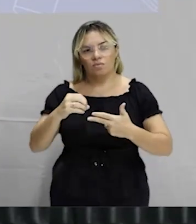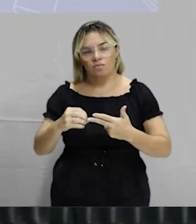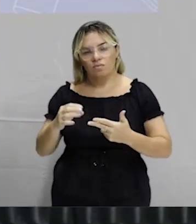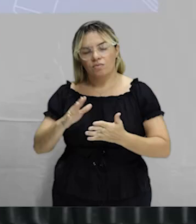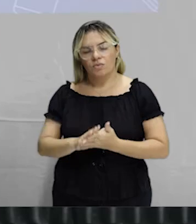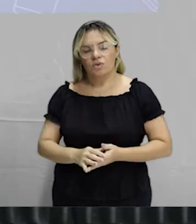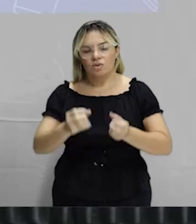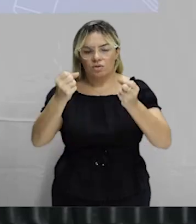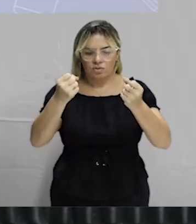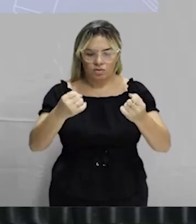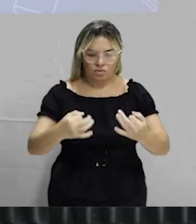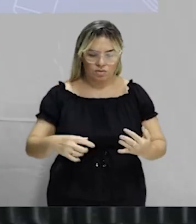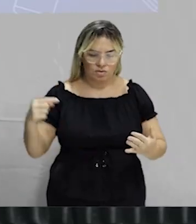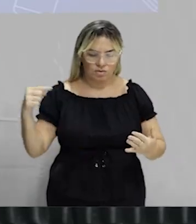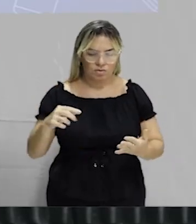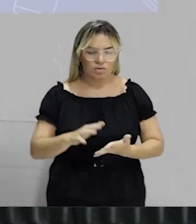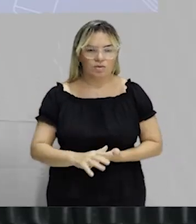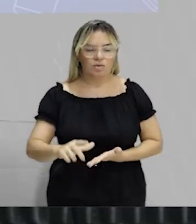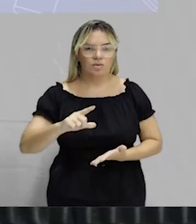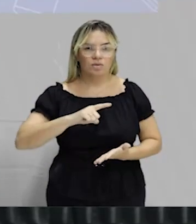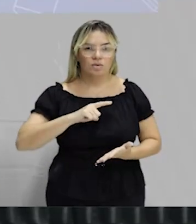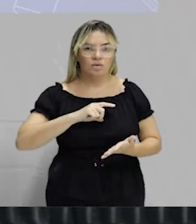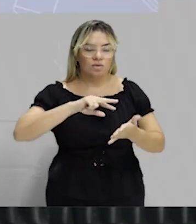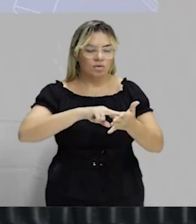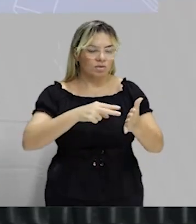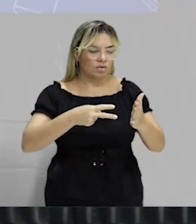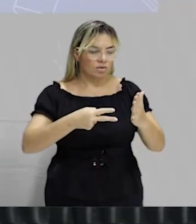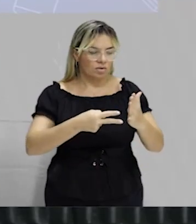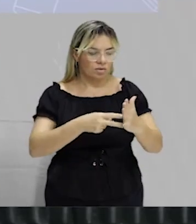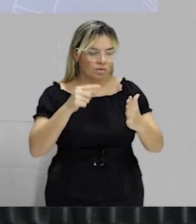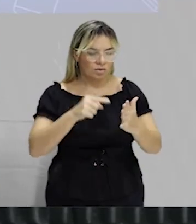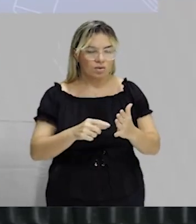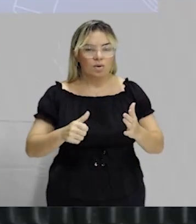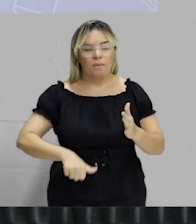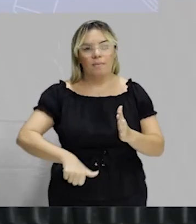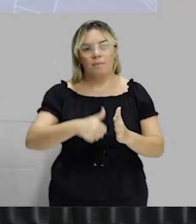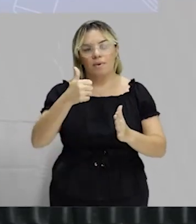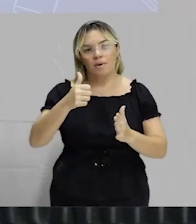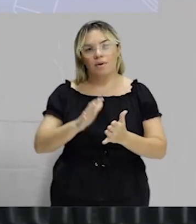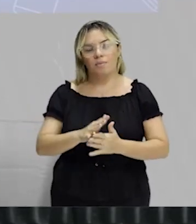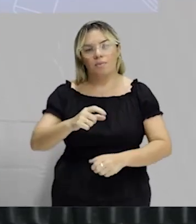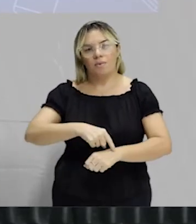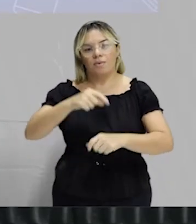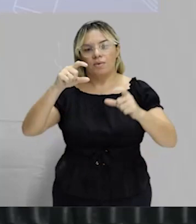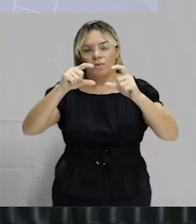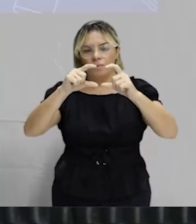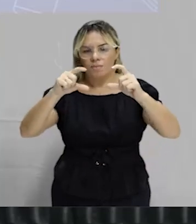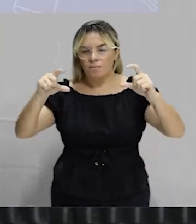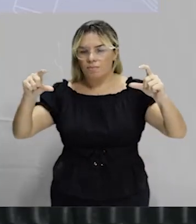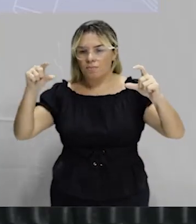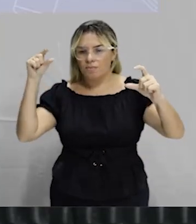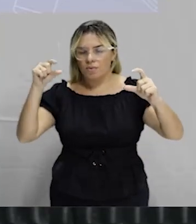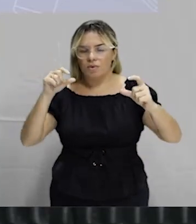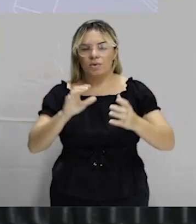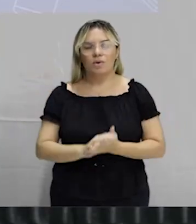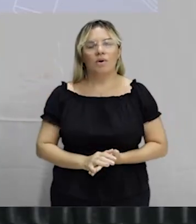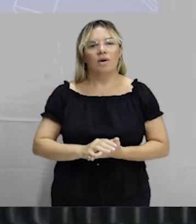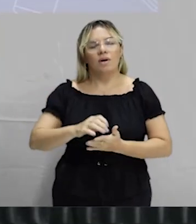parte técnica, é que você tem, no primeiro momento, eles vão trazer um fragmento, ou o que eles chamam de